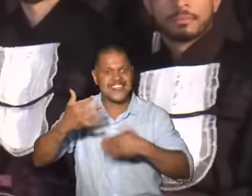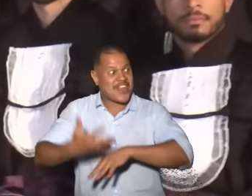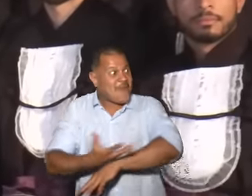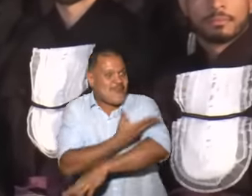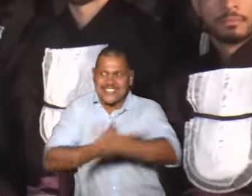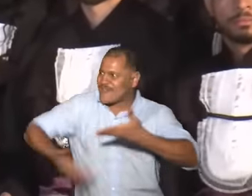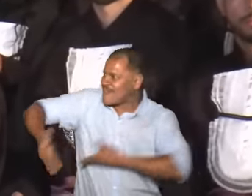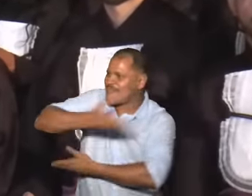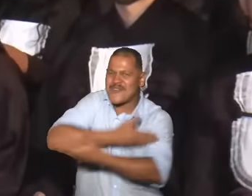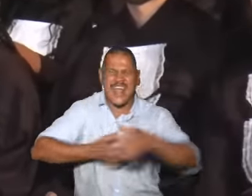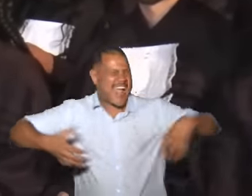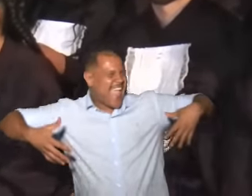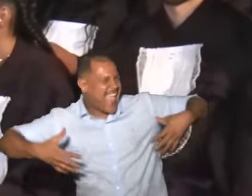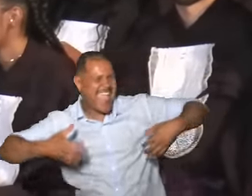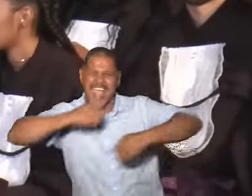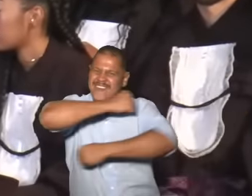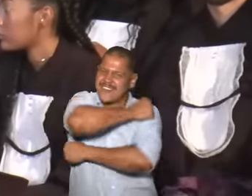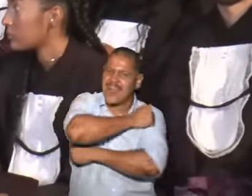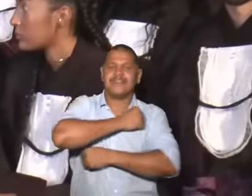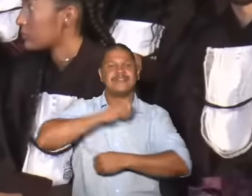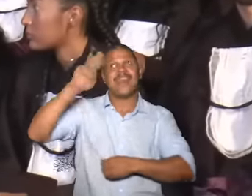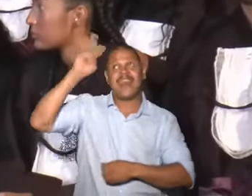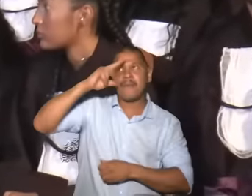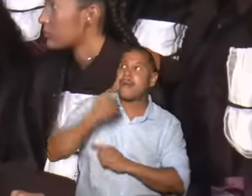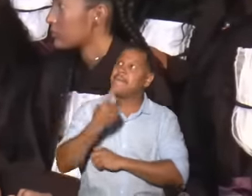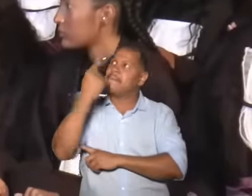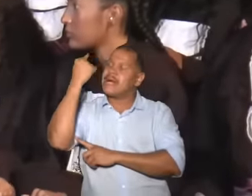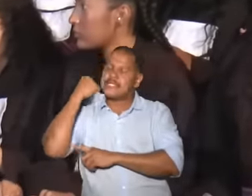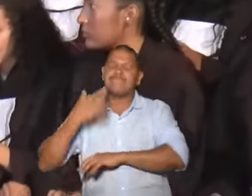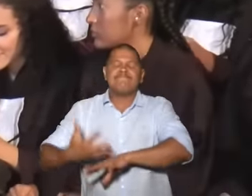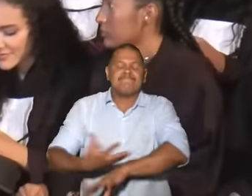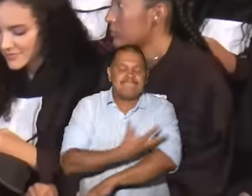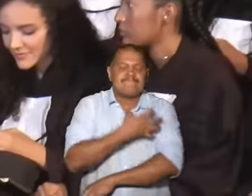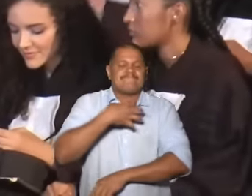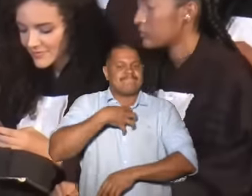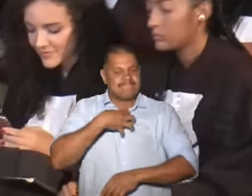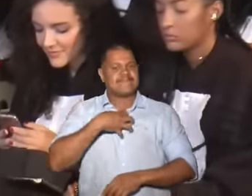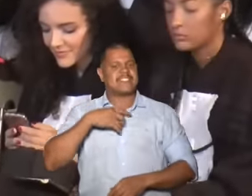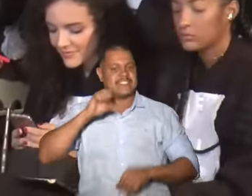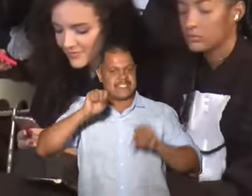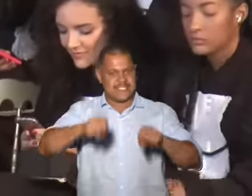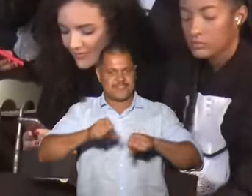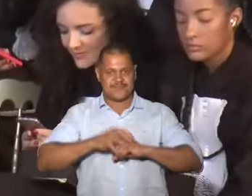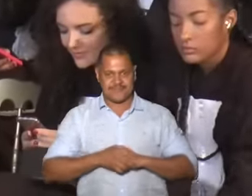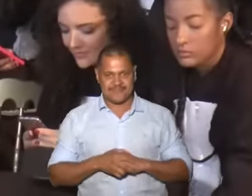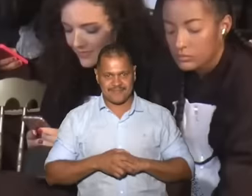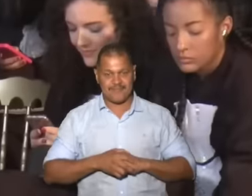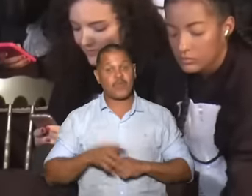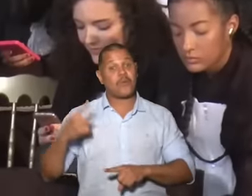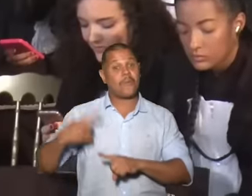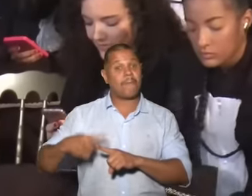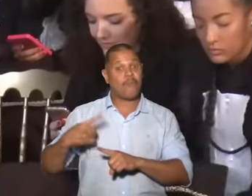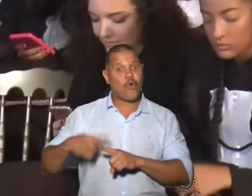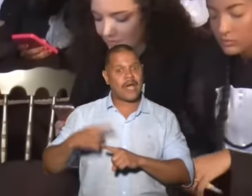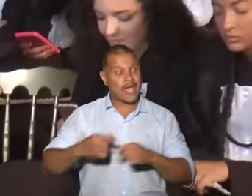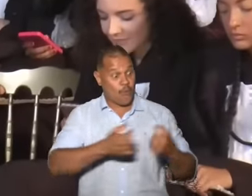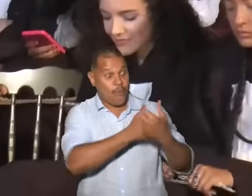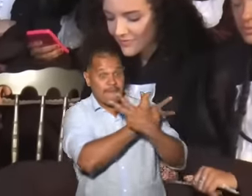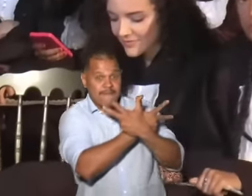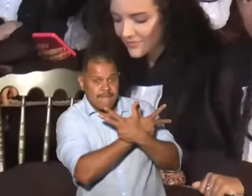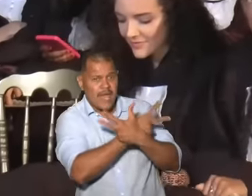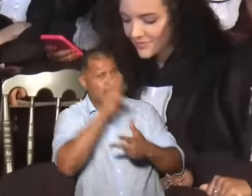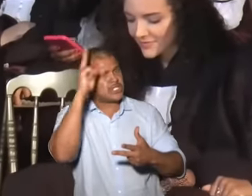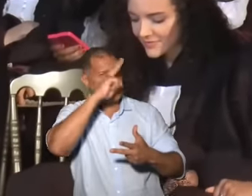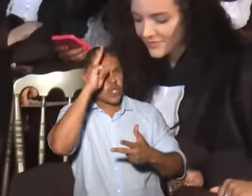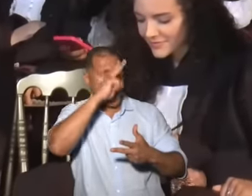emoções, lembranças, sentimentos vividos e experimentados. Venceram porque a UFV é,